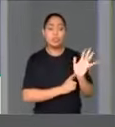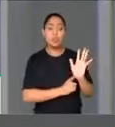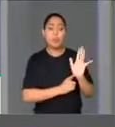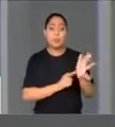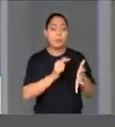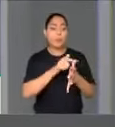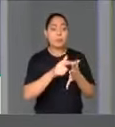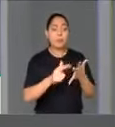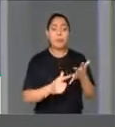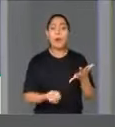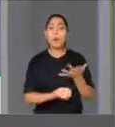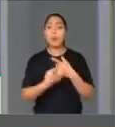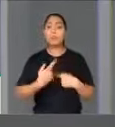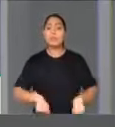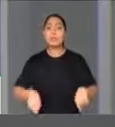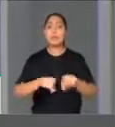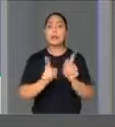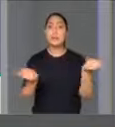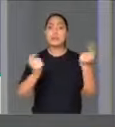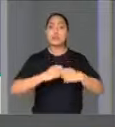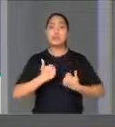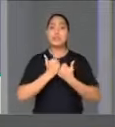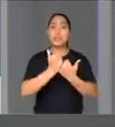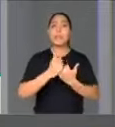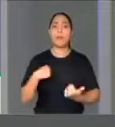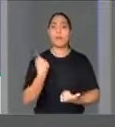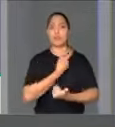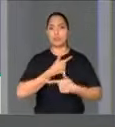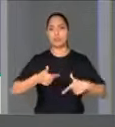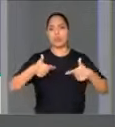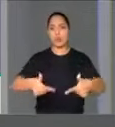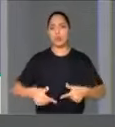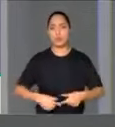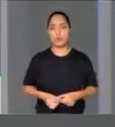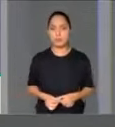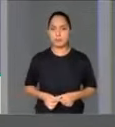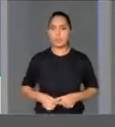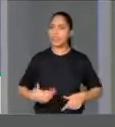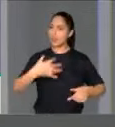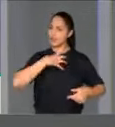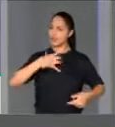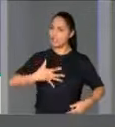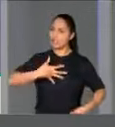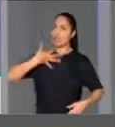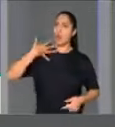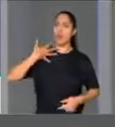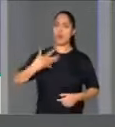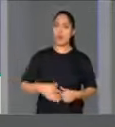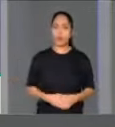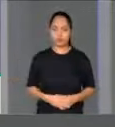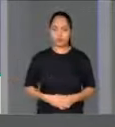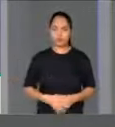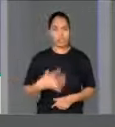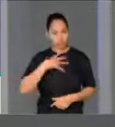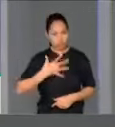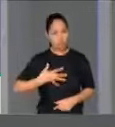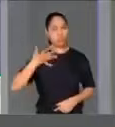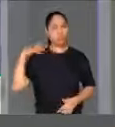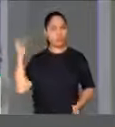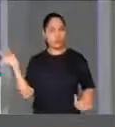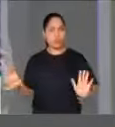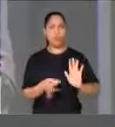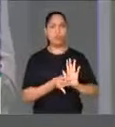e aliadas que resolviam apoiar a nossa causa. Então, eu tenho orgulho, eu tenho muito orgulho